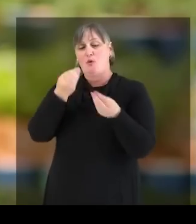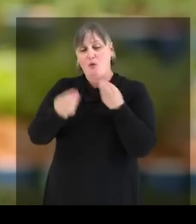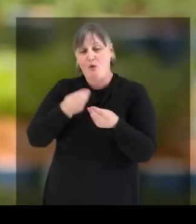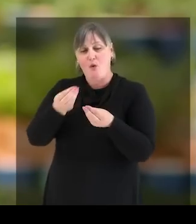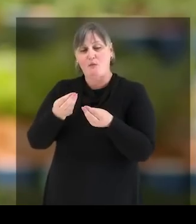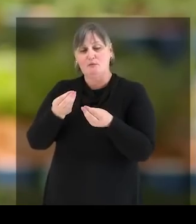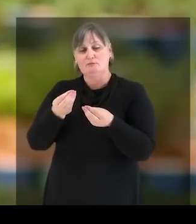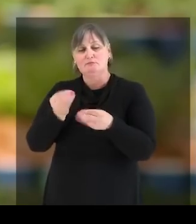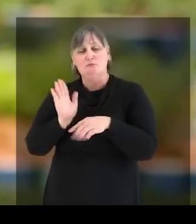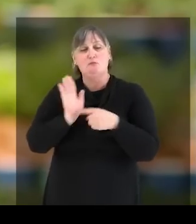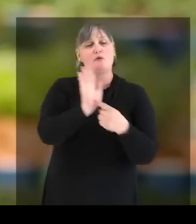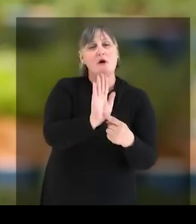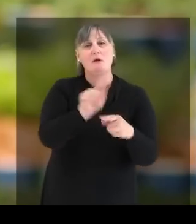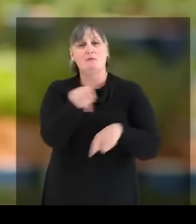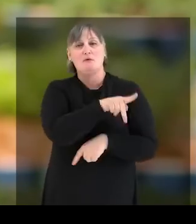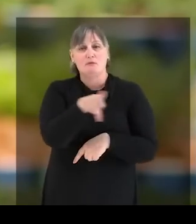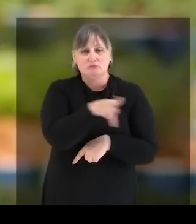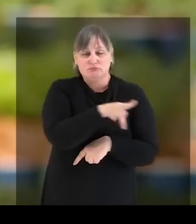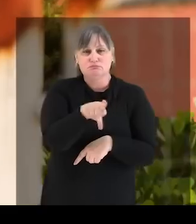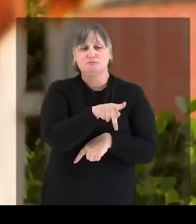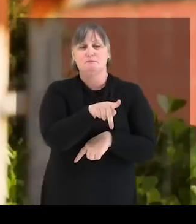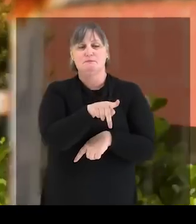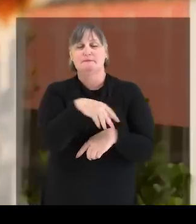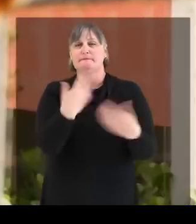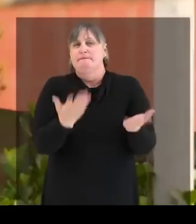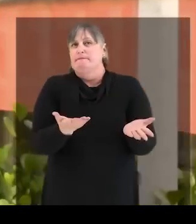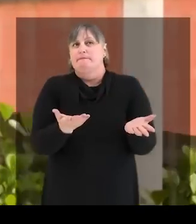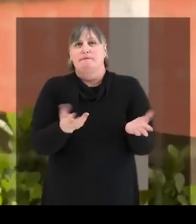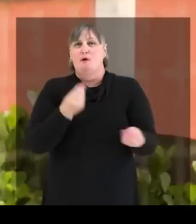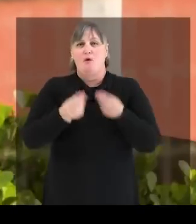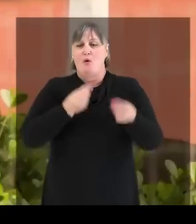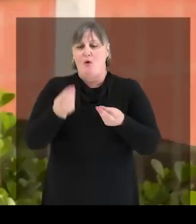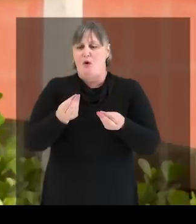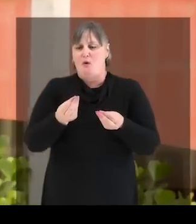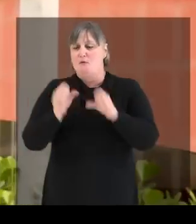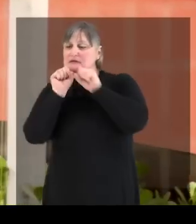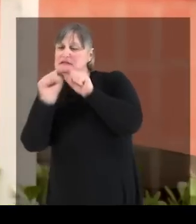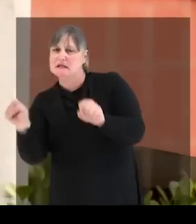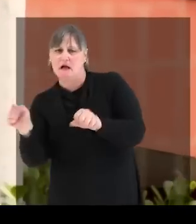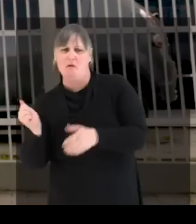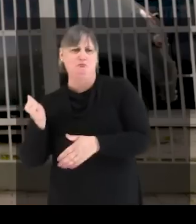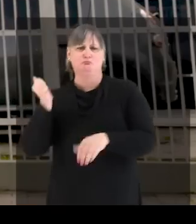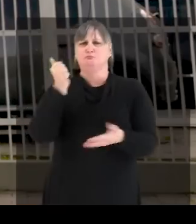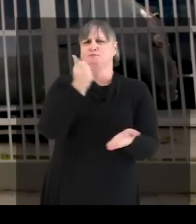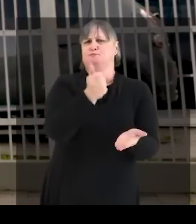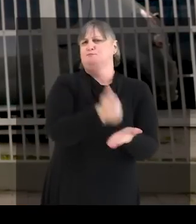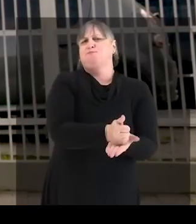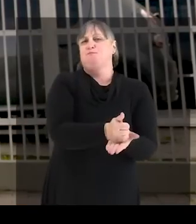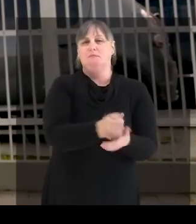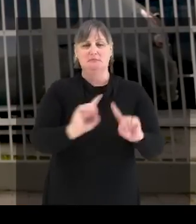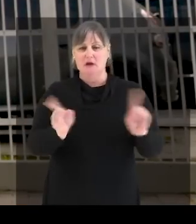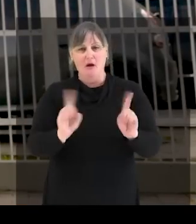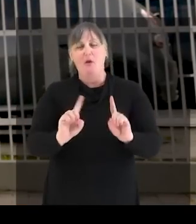os professores para que não fosse algo que a secretaria está implantando, mas algo que